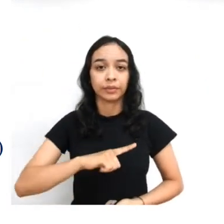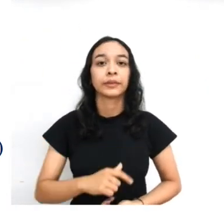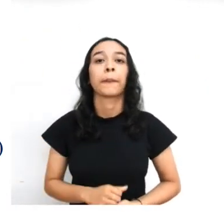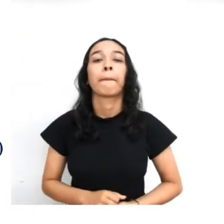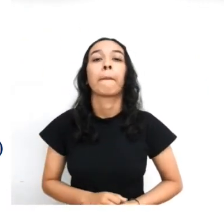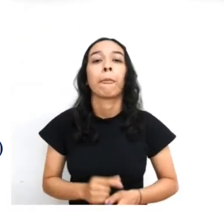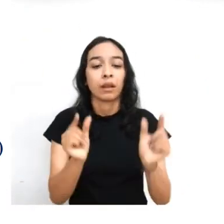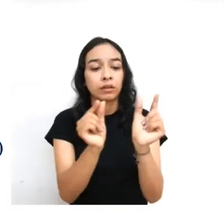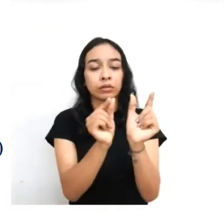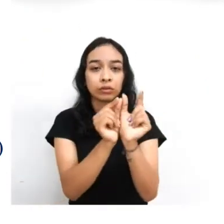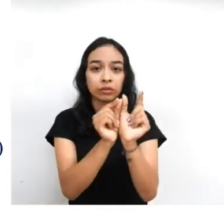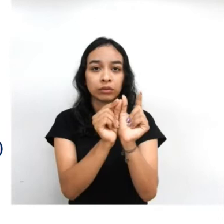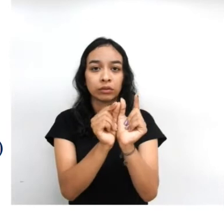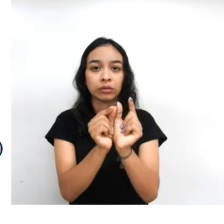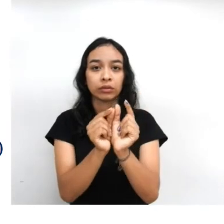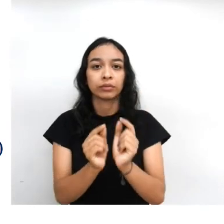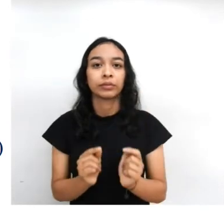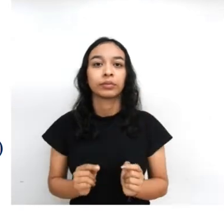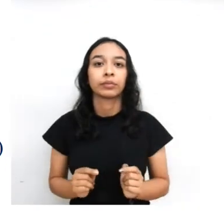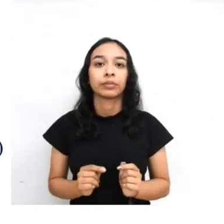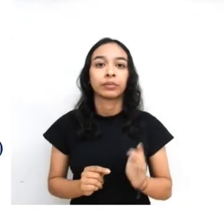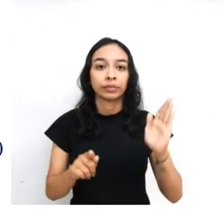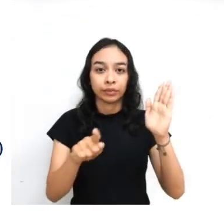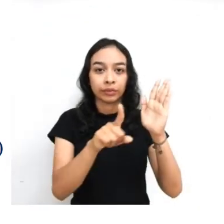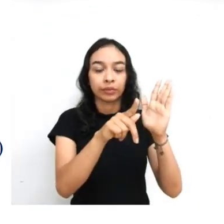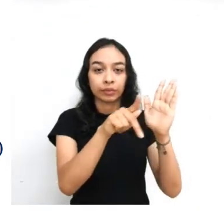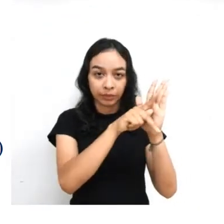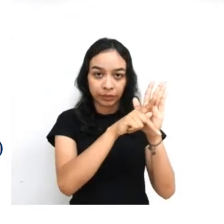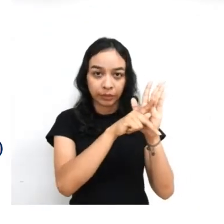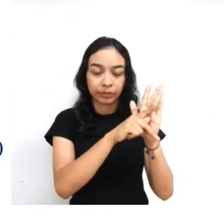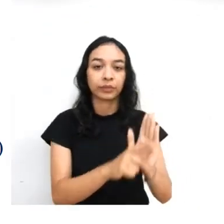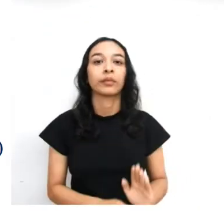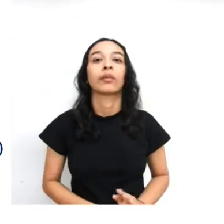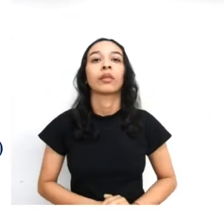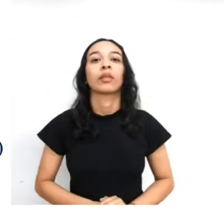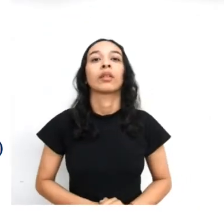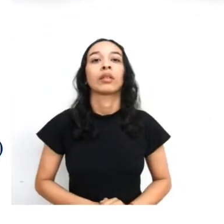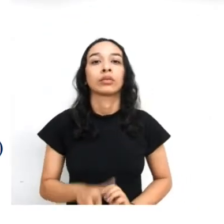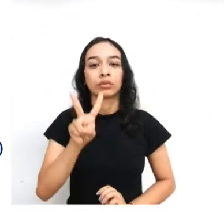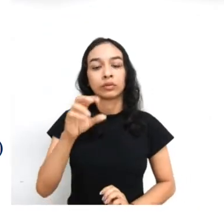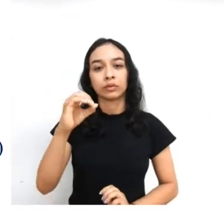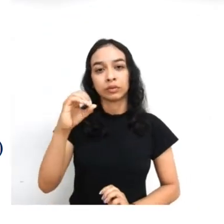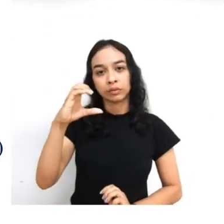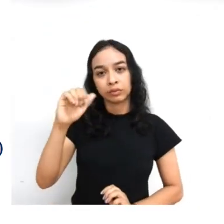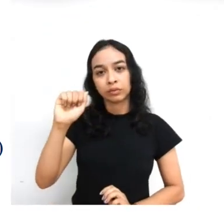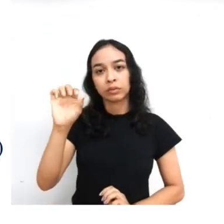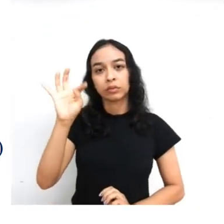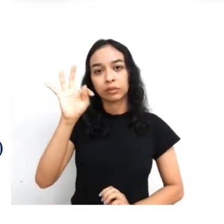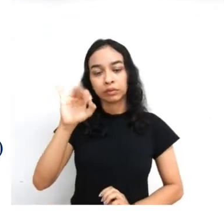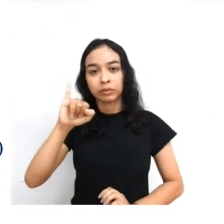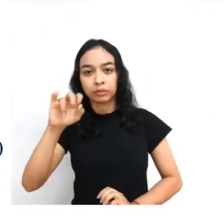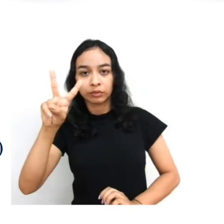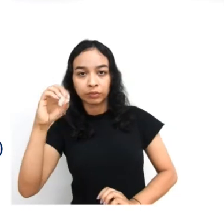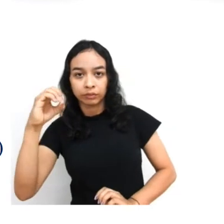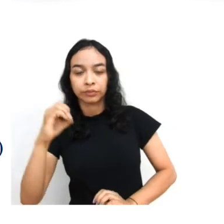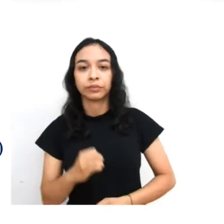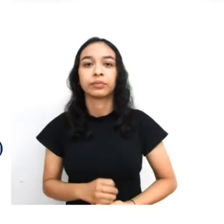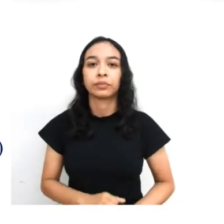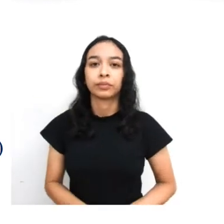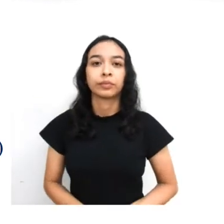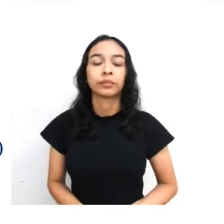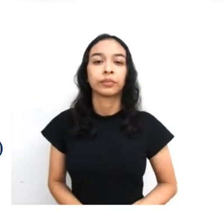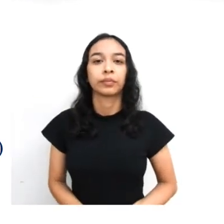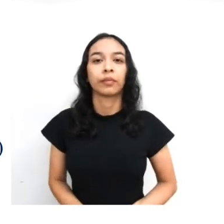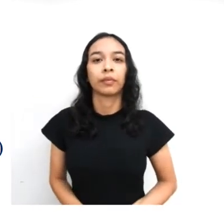as desinências próprias do vocativo. E elas são diferentes,